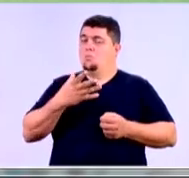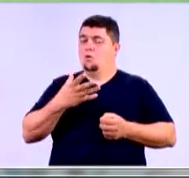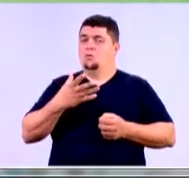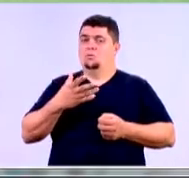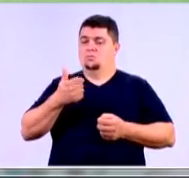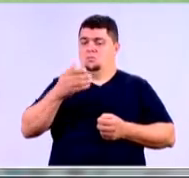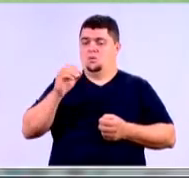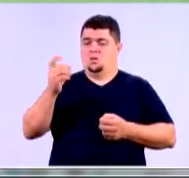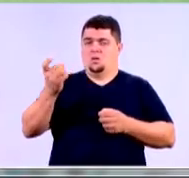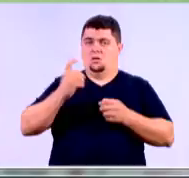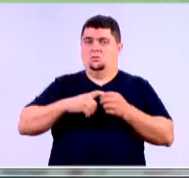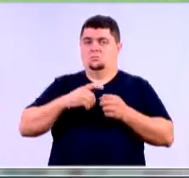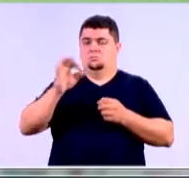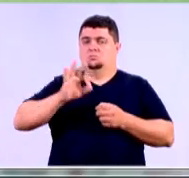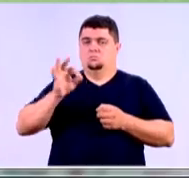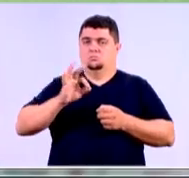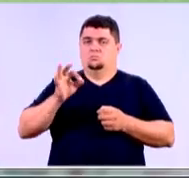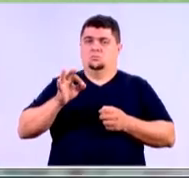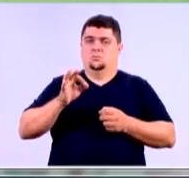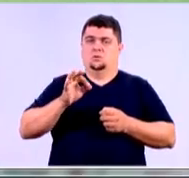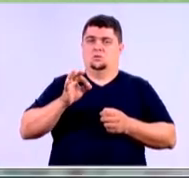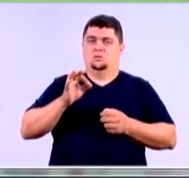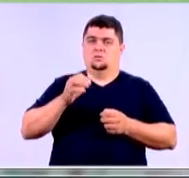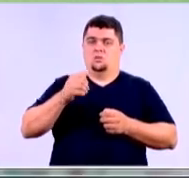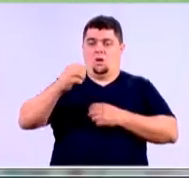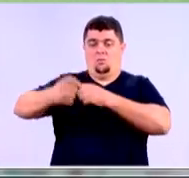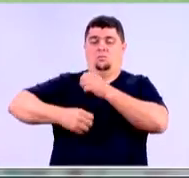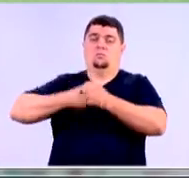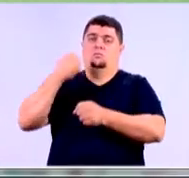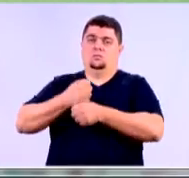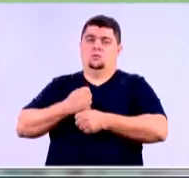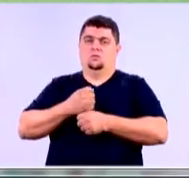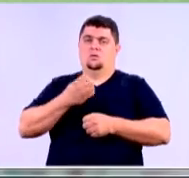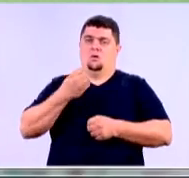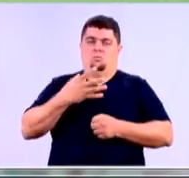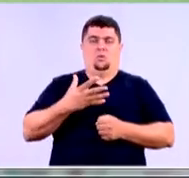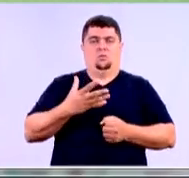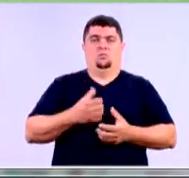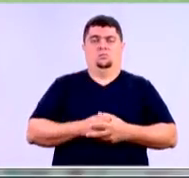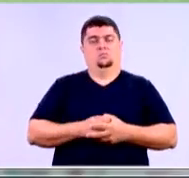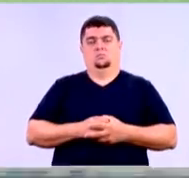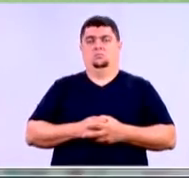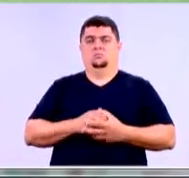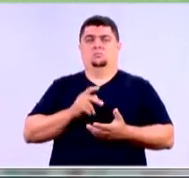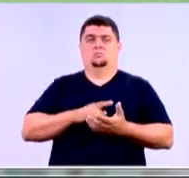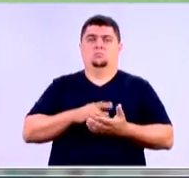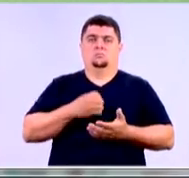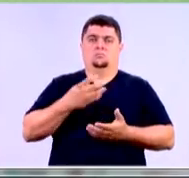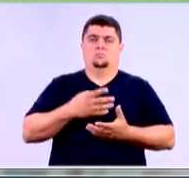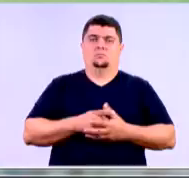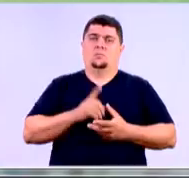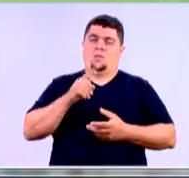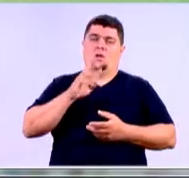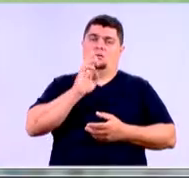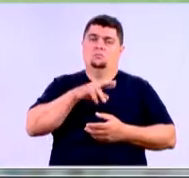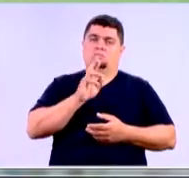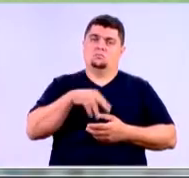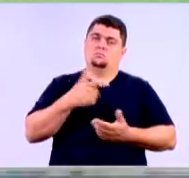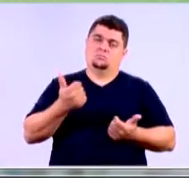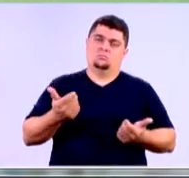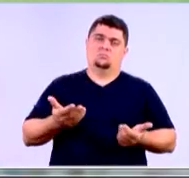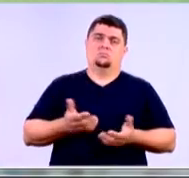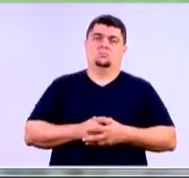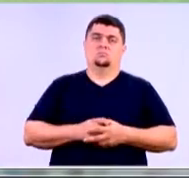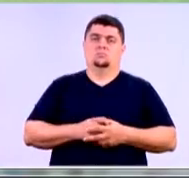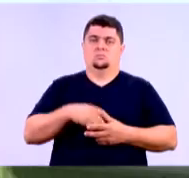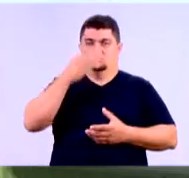né, de 10% sobre seus investimentos. 10% ao ano, né? Isso. É bastante atrativo, gente. Gente, essa é a